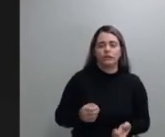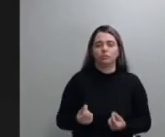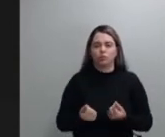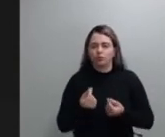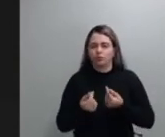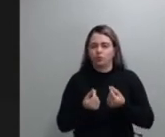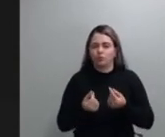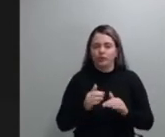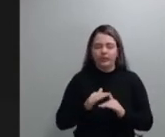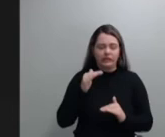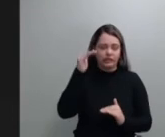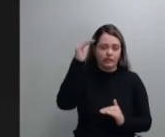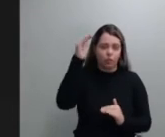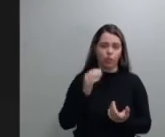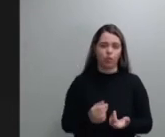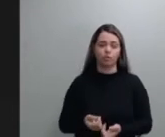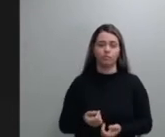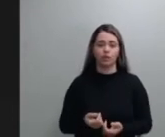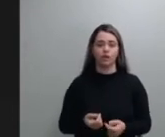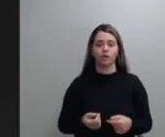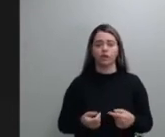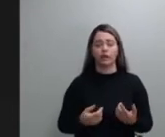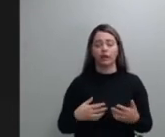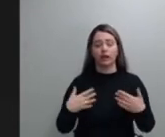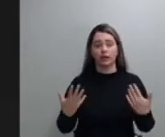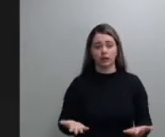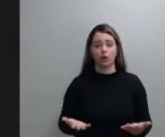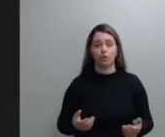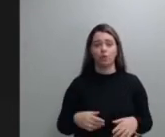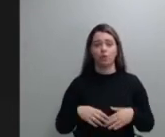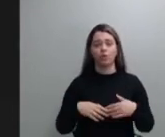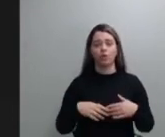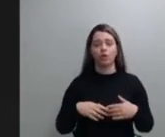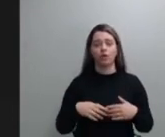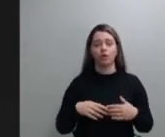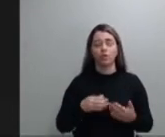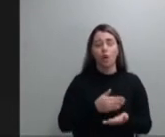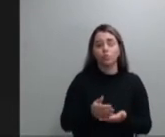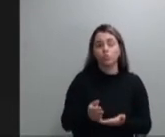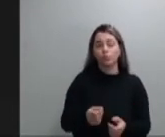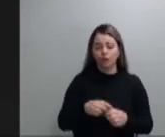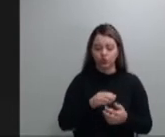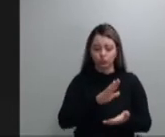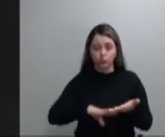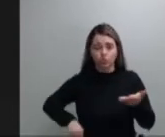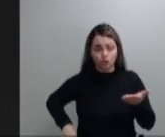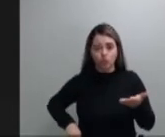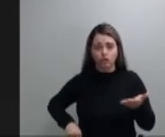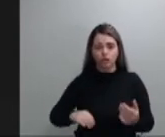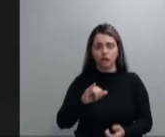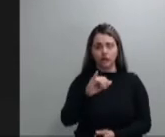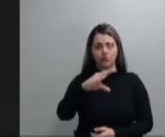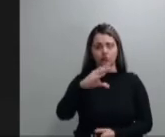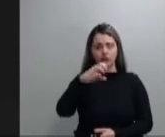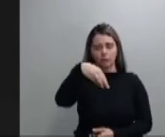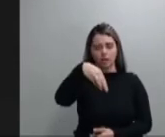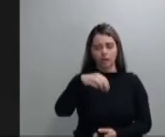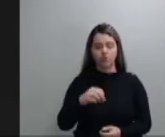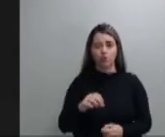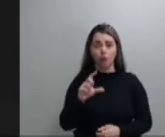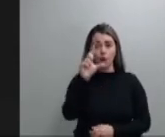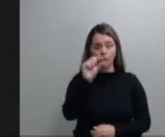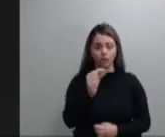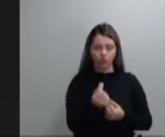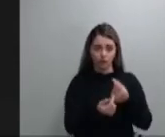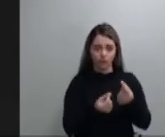é a questão que baixa o preço mesmo e ao baixar o preço qual vai ser a base de cálculo de incidência vai ser o